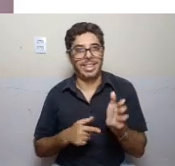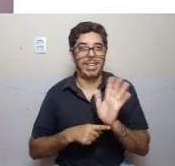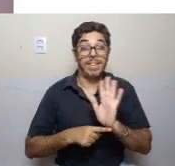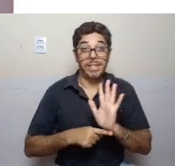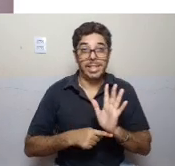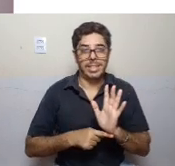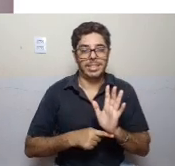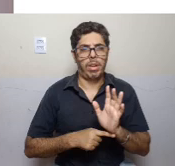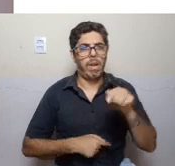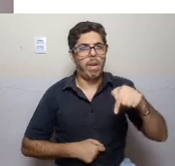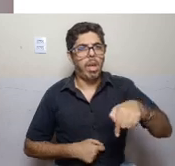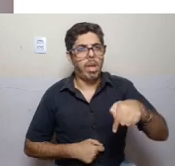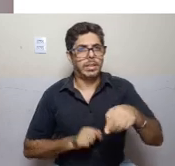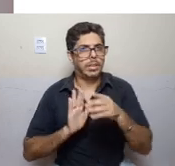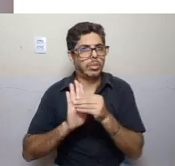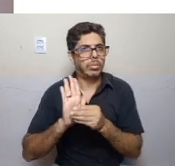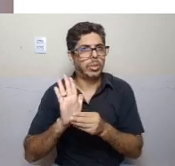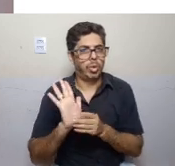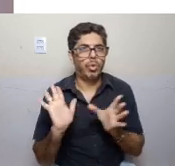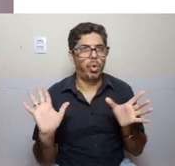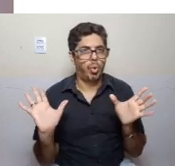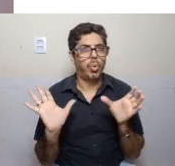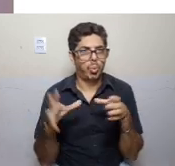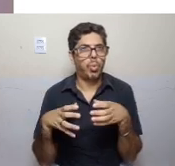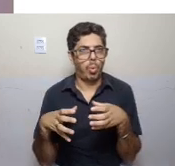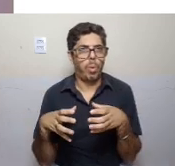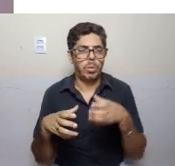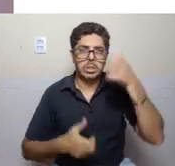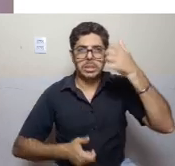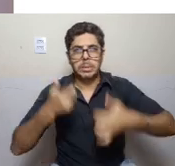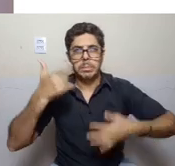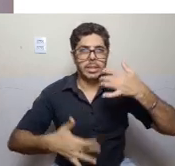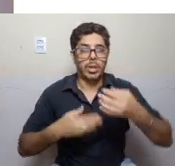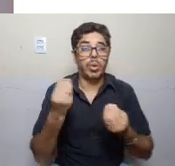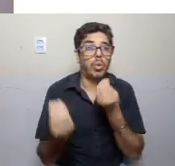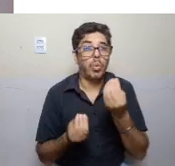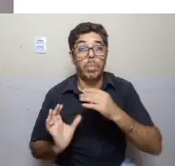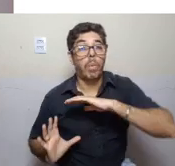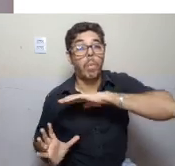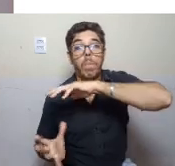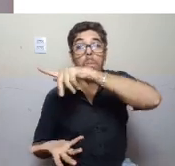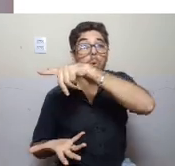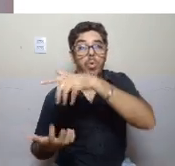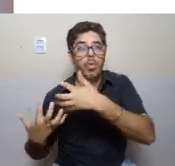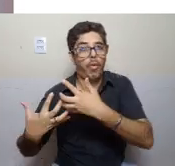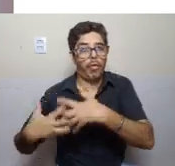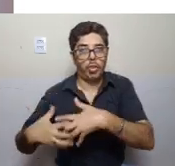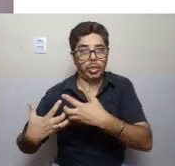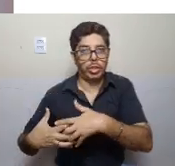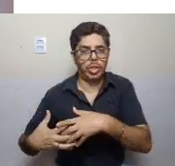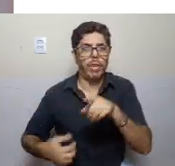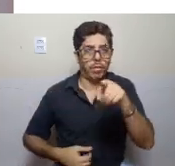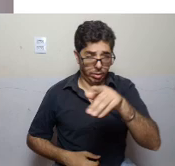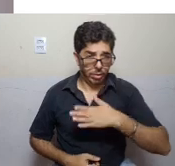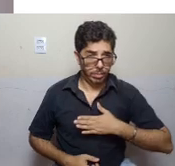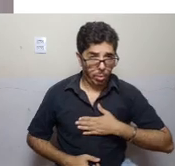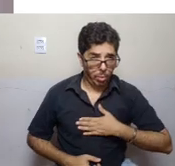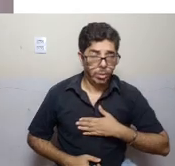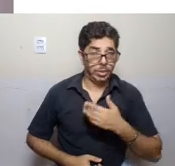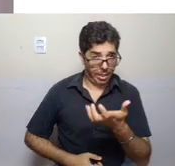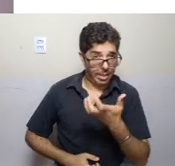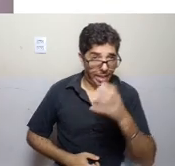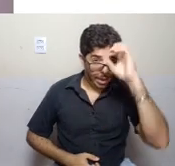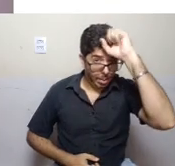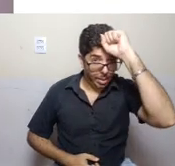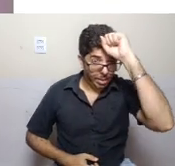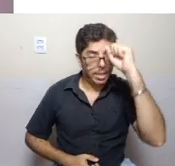Olá pessoal, bem-vindos ao Verve Científica. Esse conteúdo faz parte de um conjunto de explicações sobre o funcionamento do mundo. Se você acha que esse conteúdo